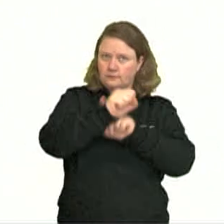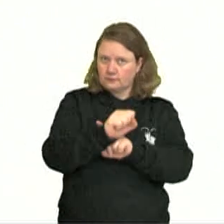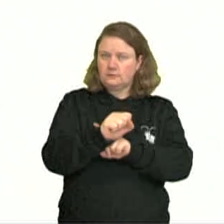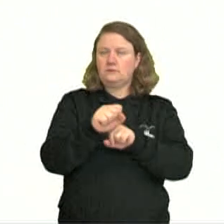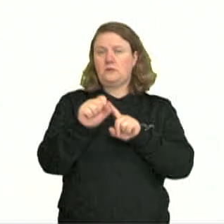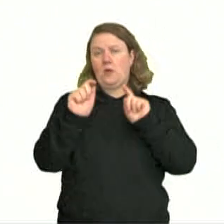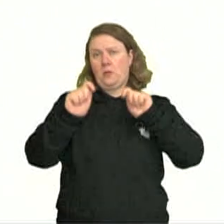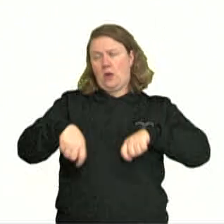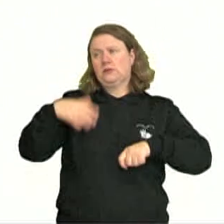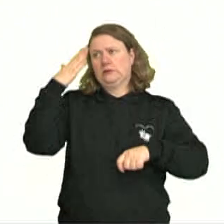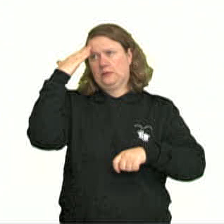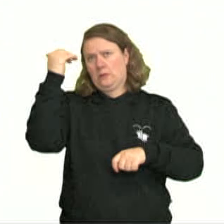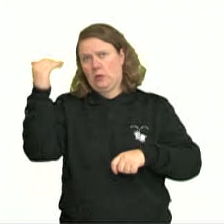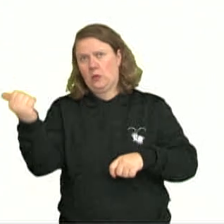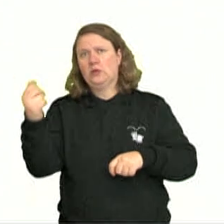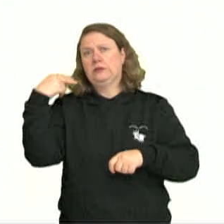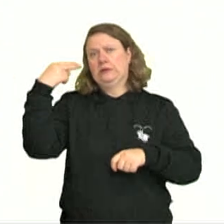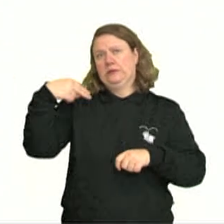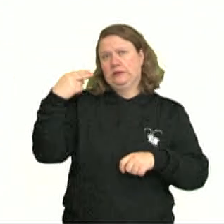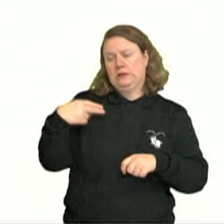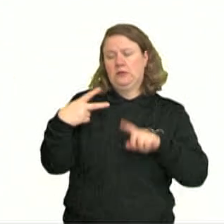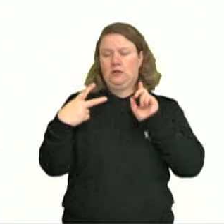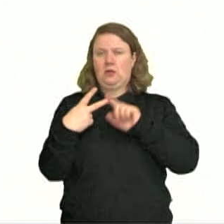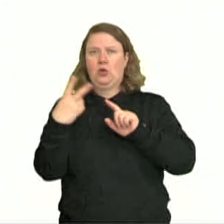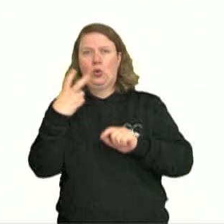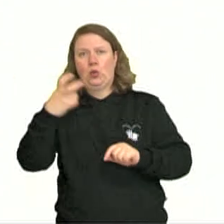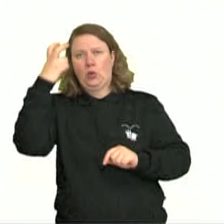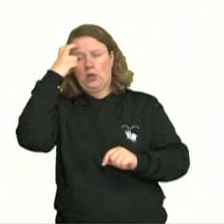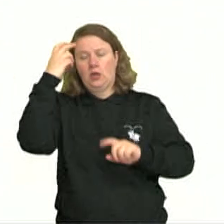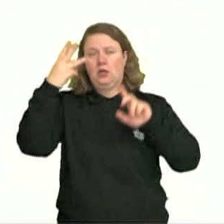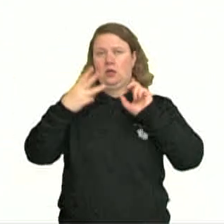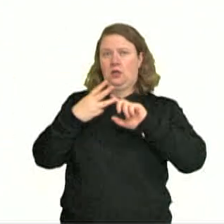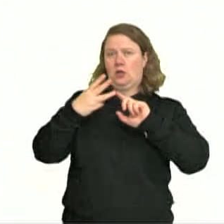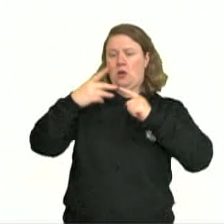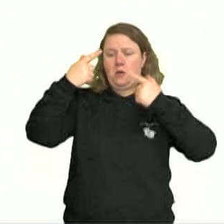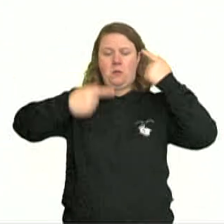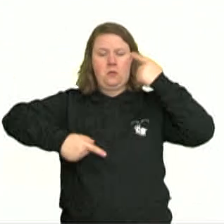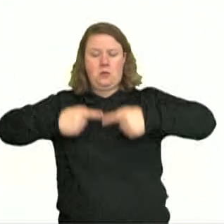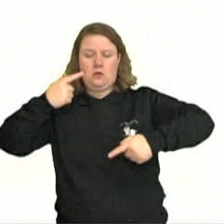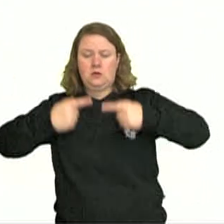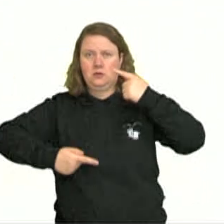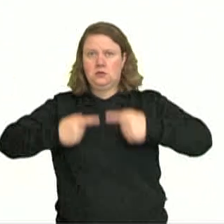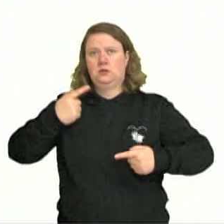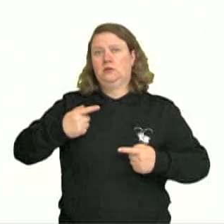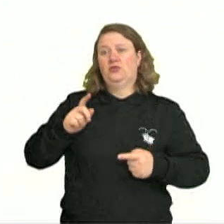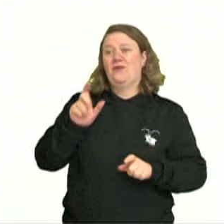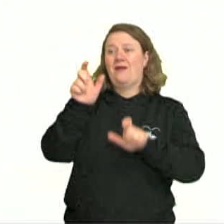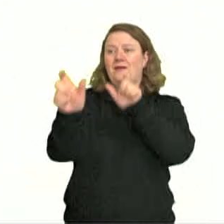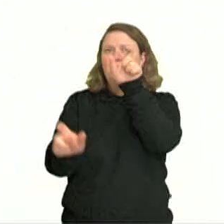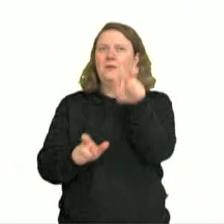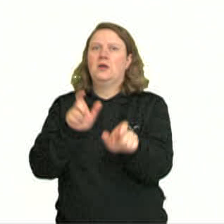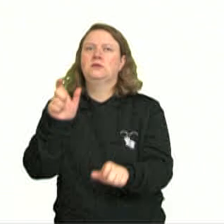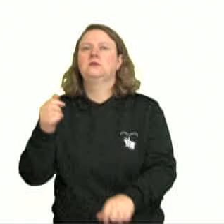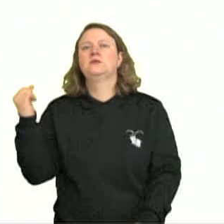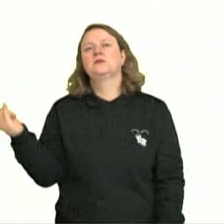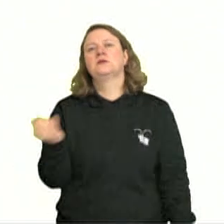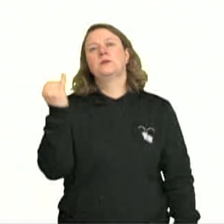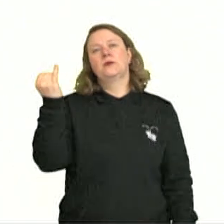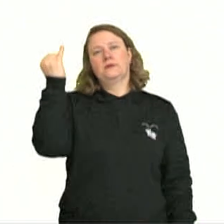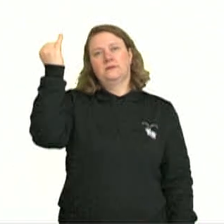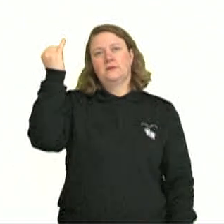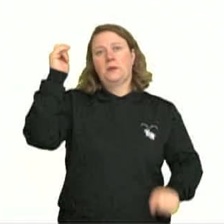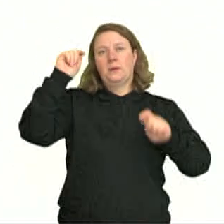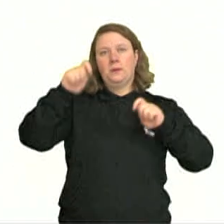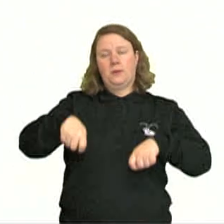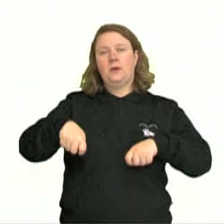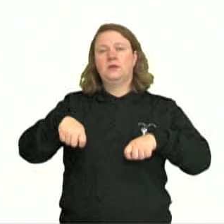sejam artísticas, culturais, políticas, e é justamente sobre essas pessoas que a biografia versa. Pode